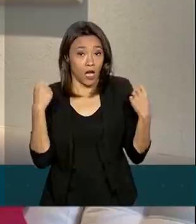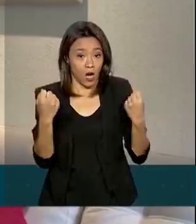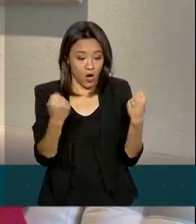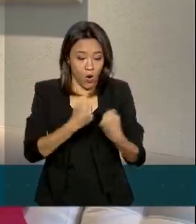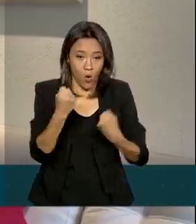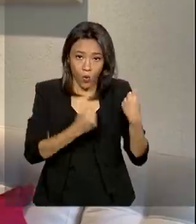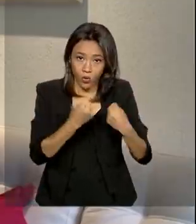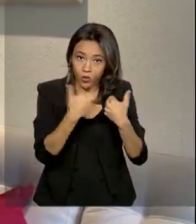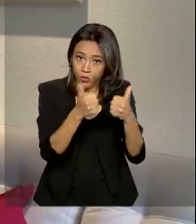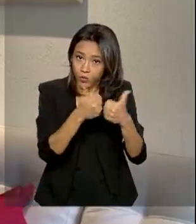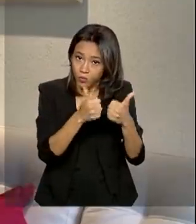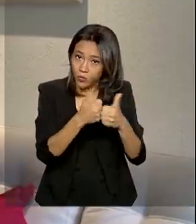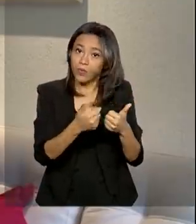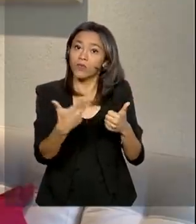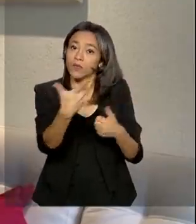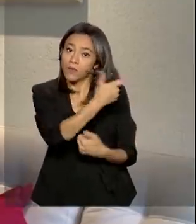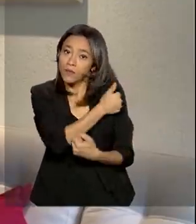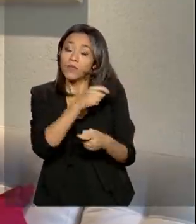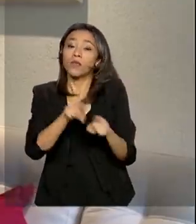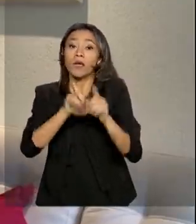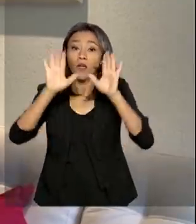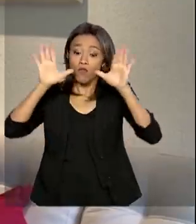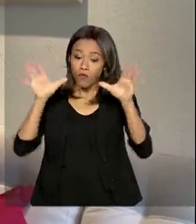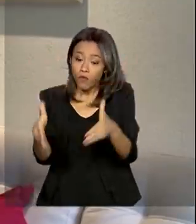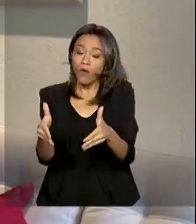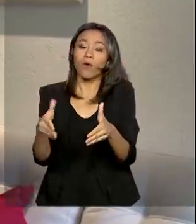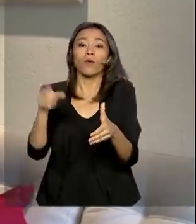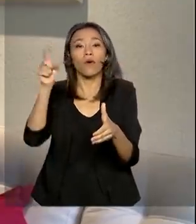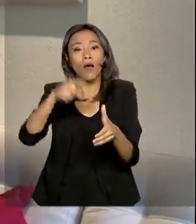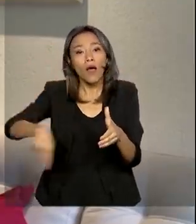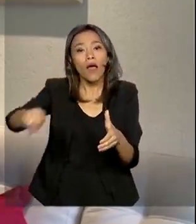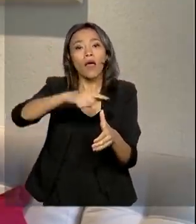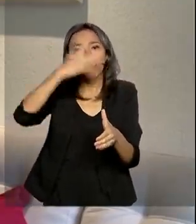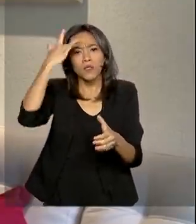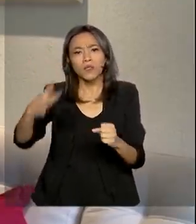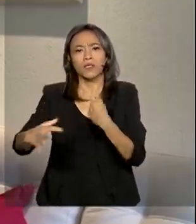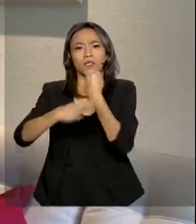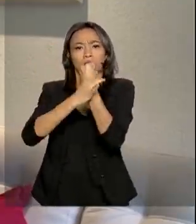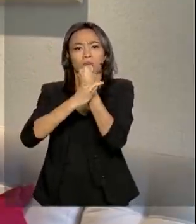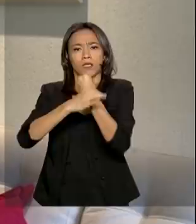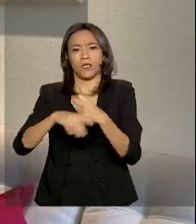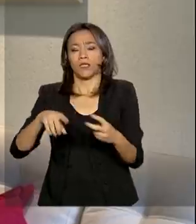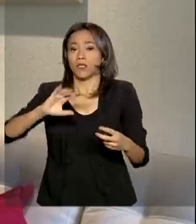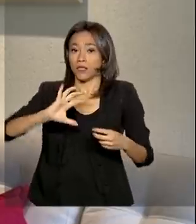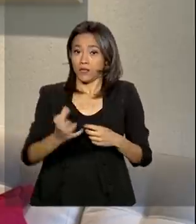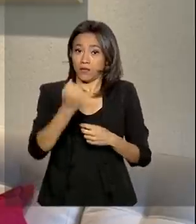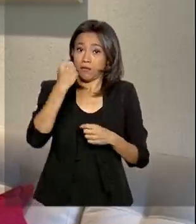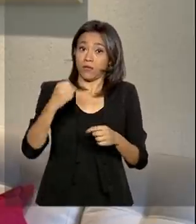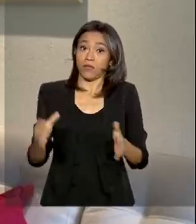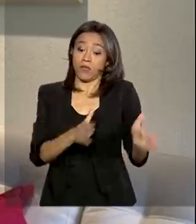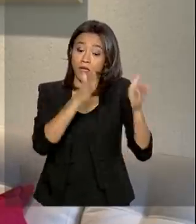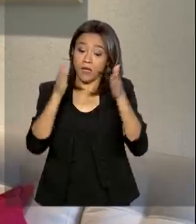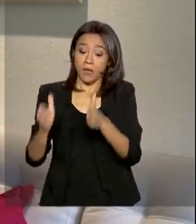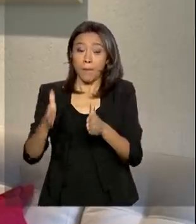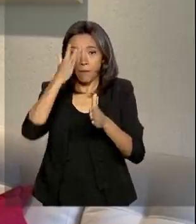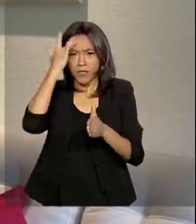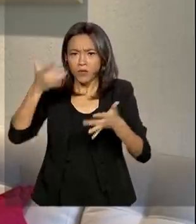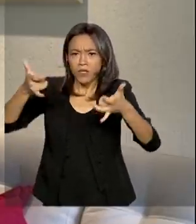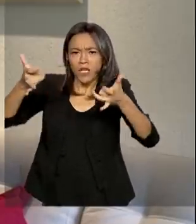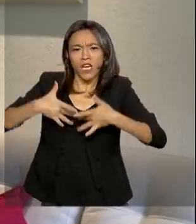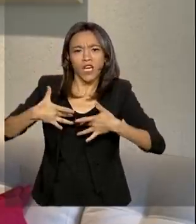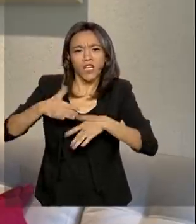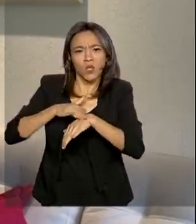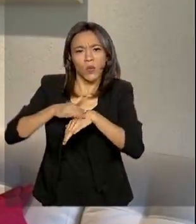segunda fase da campanha são os profissionais das Forças de Segurança e Salvamento, pessoas com doenças crônicas,